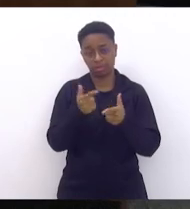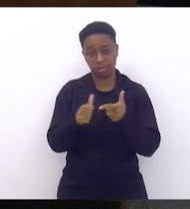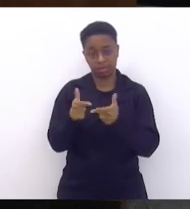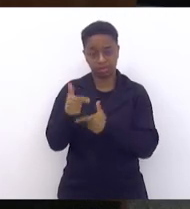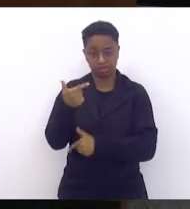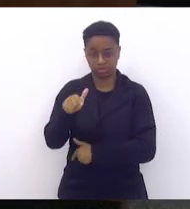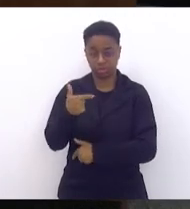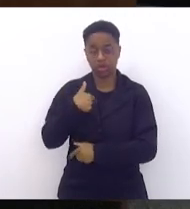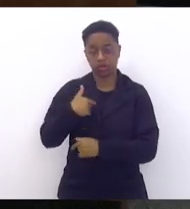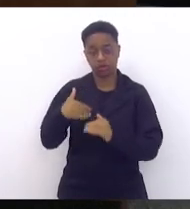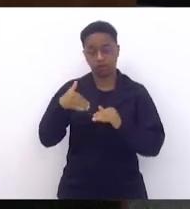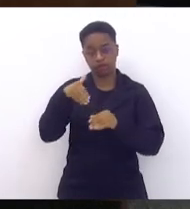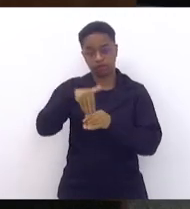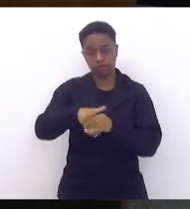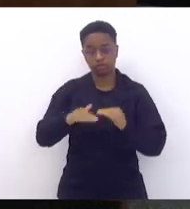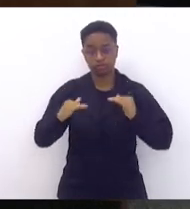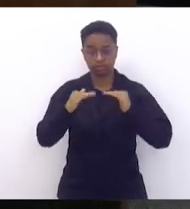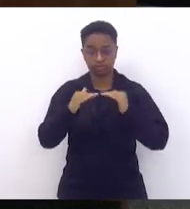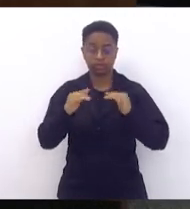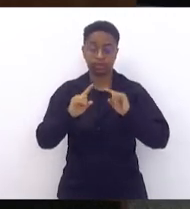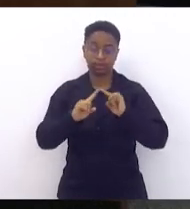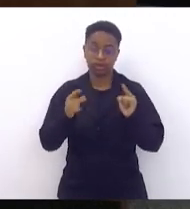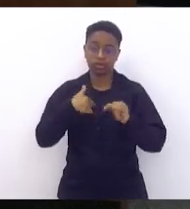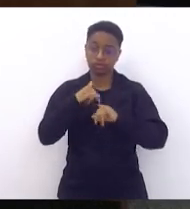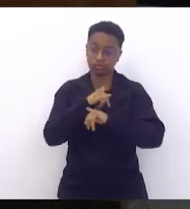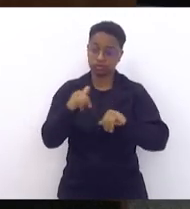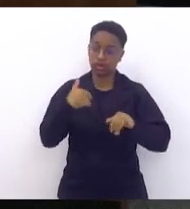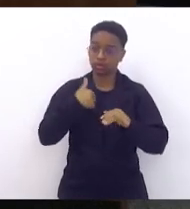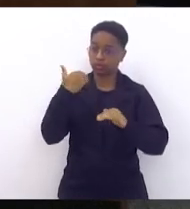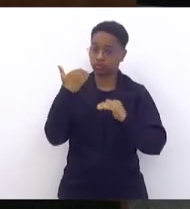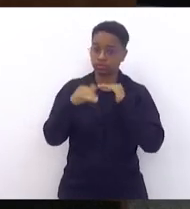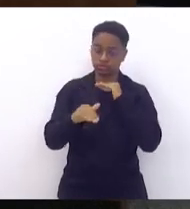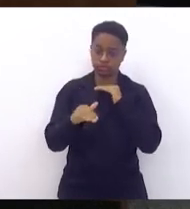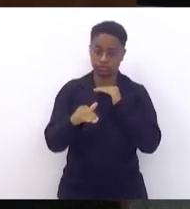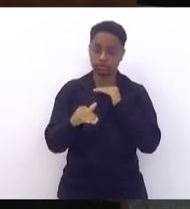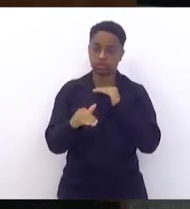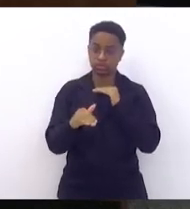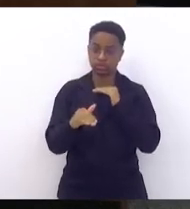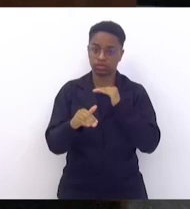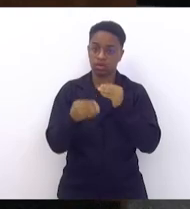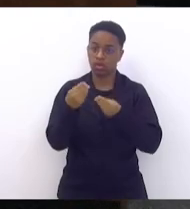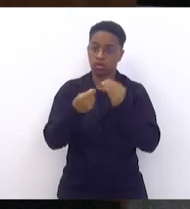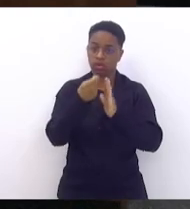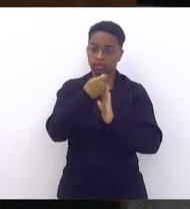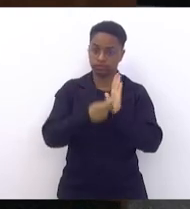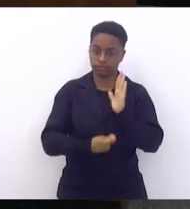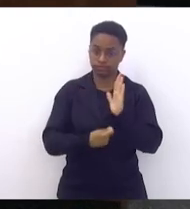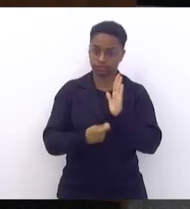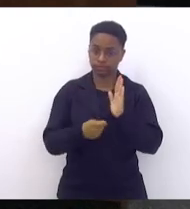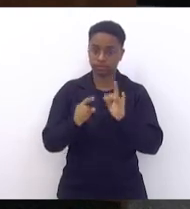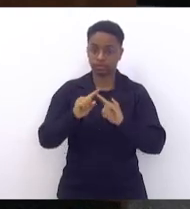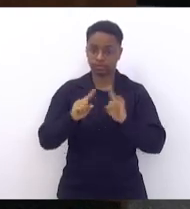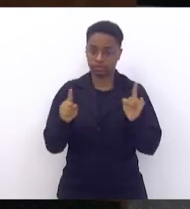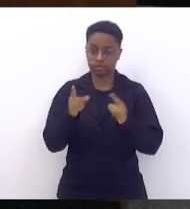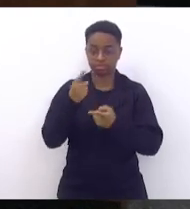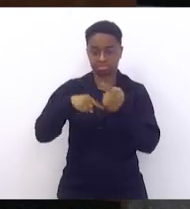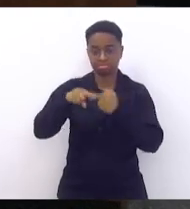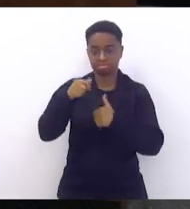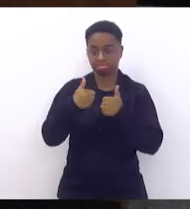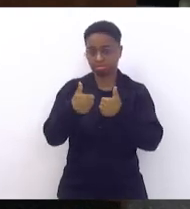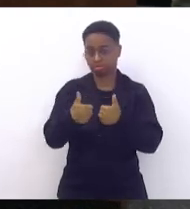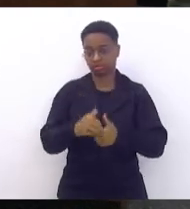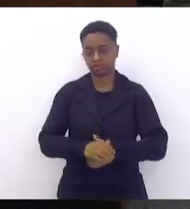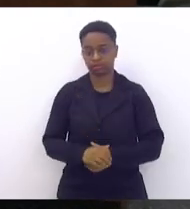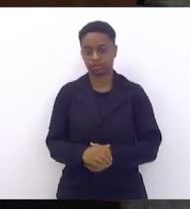votando favorável. Só dizer que houve aqui uma discordância redacional, mas superado fica o problema.